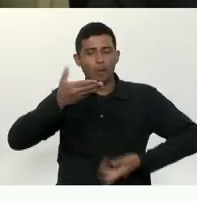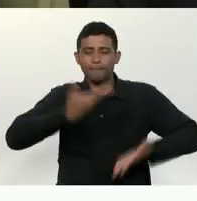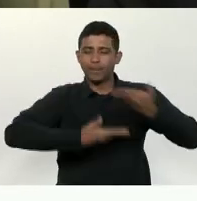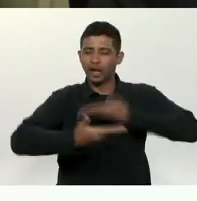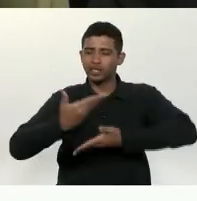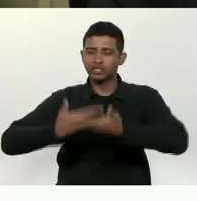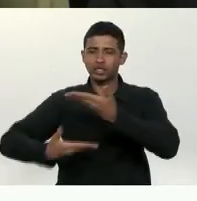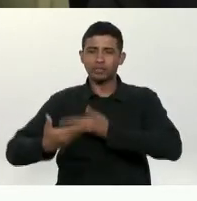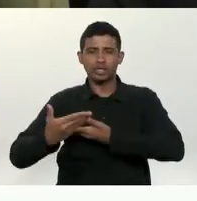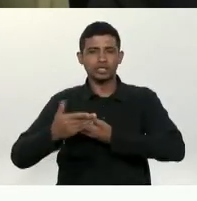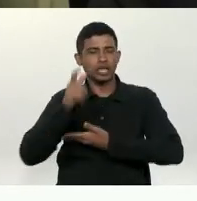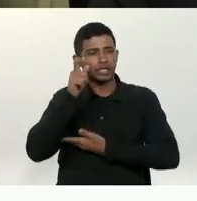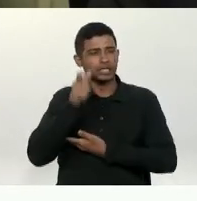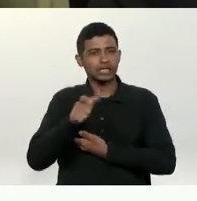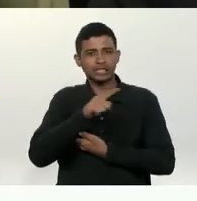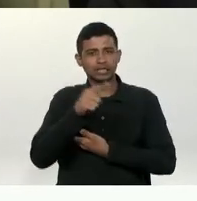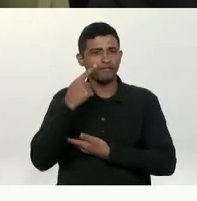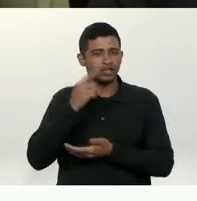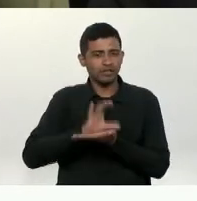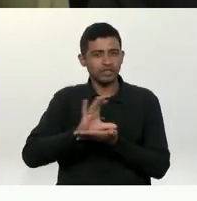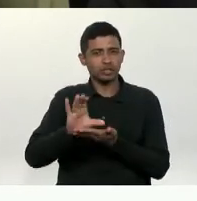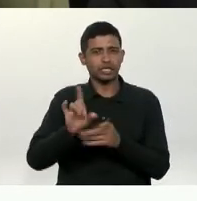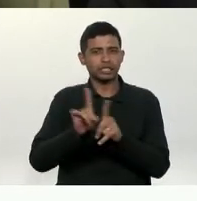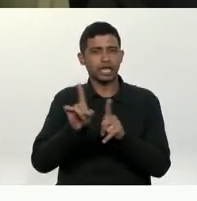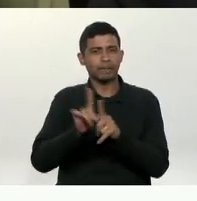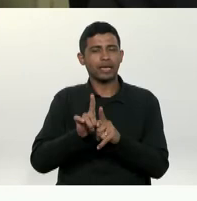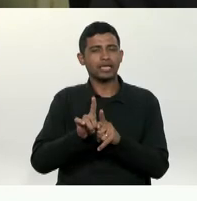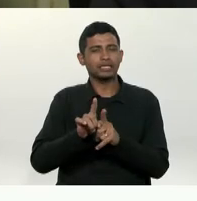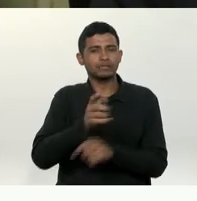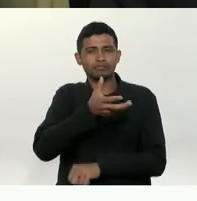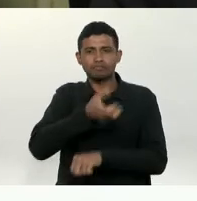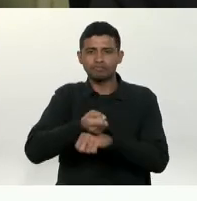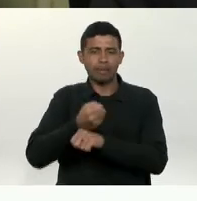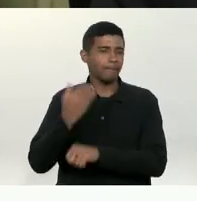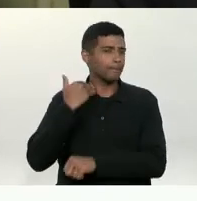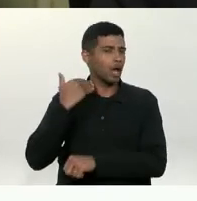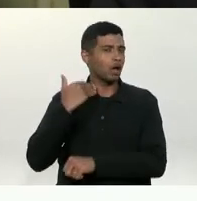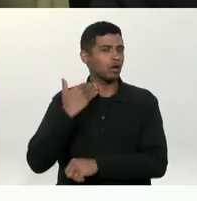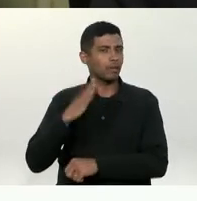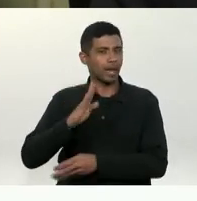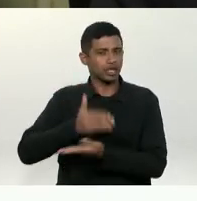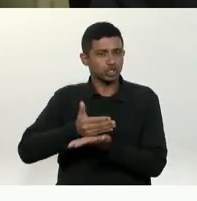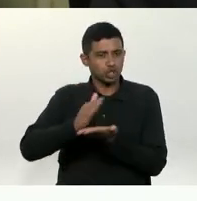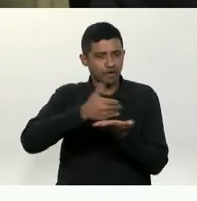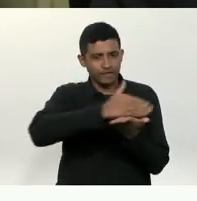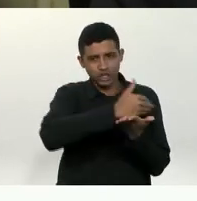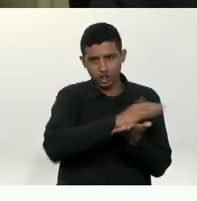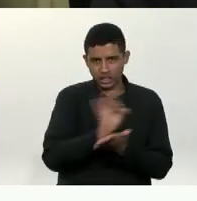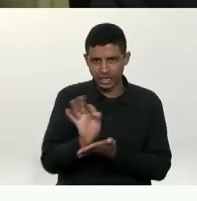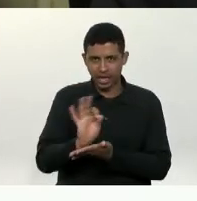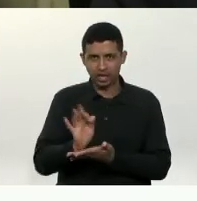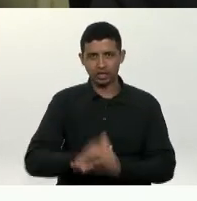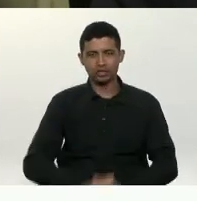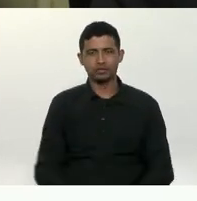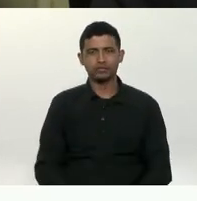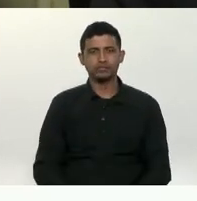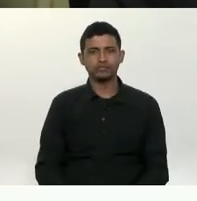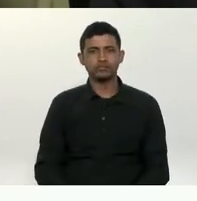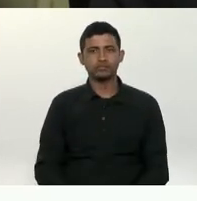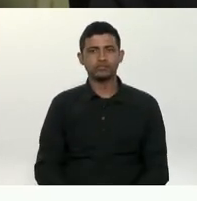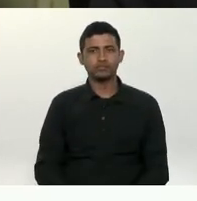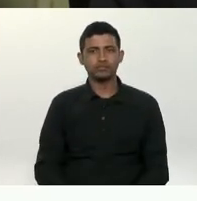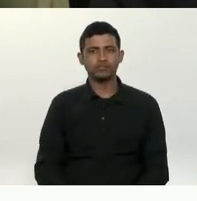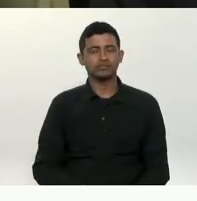no investimento e fiança bancária, sem divisão do lucro. Isso aumenta os custos e